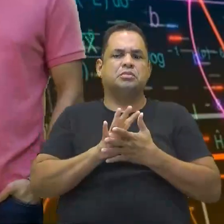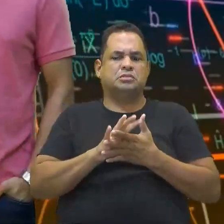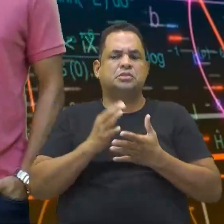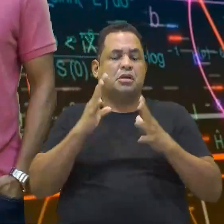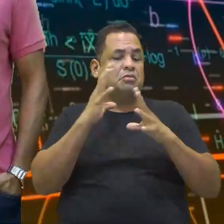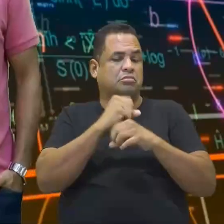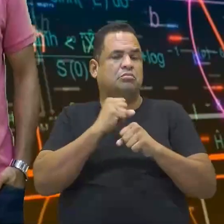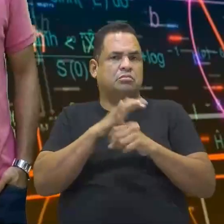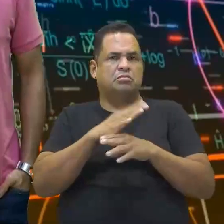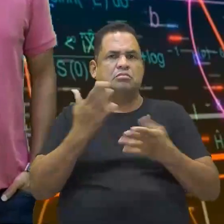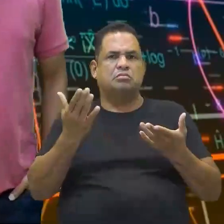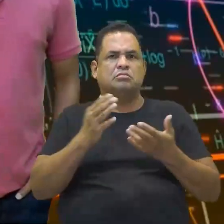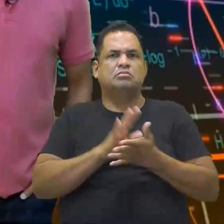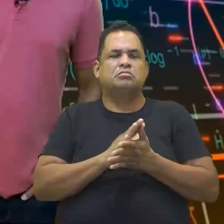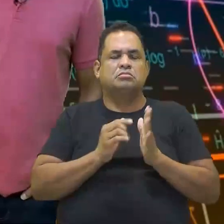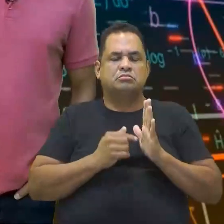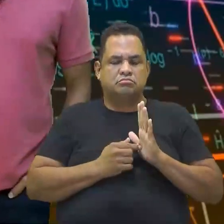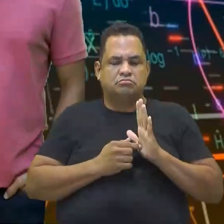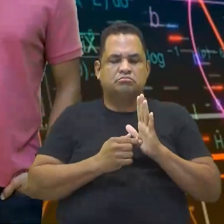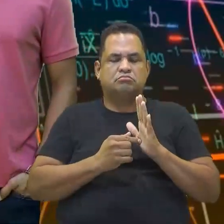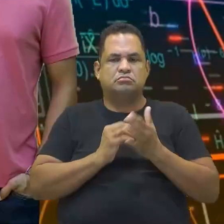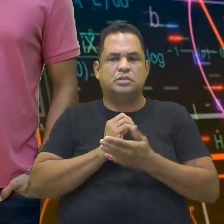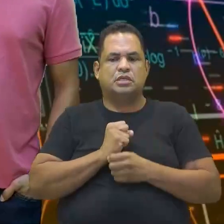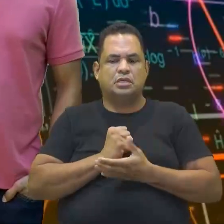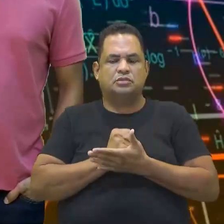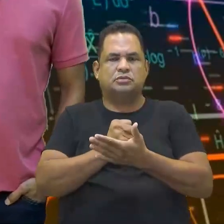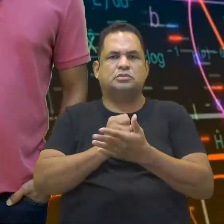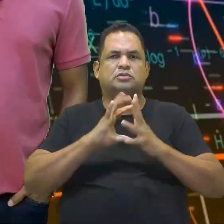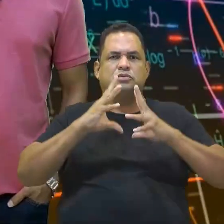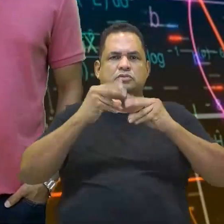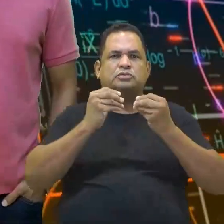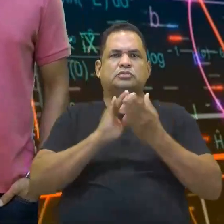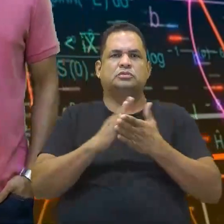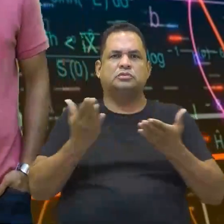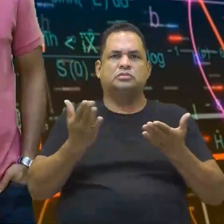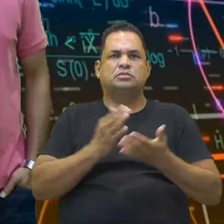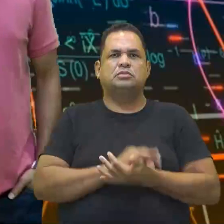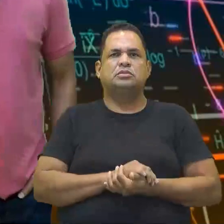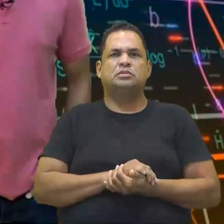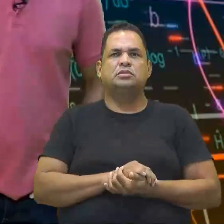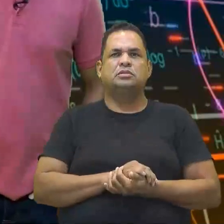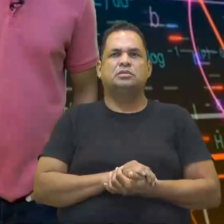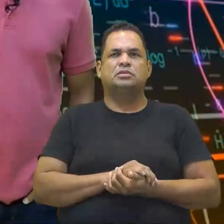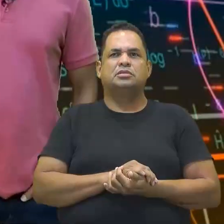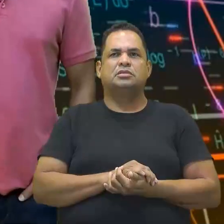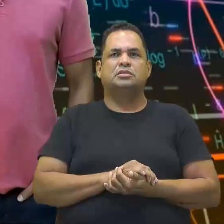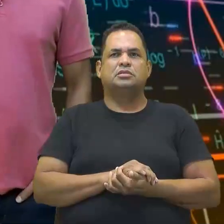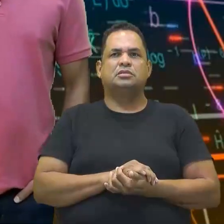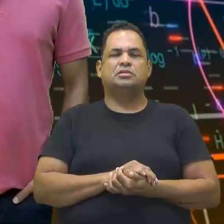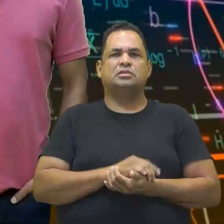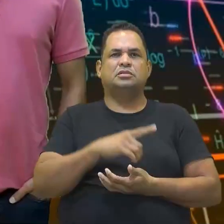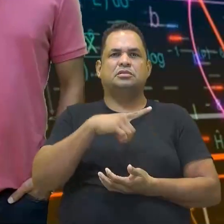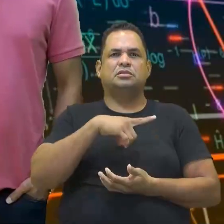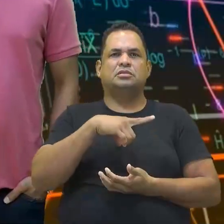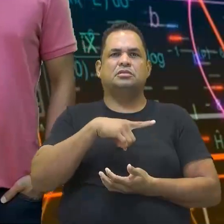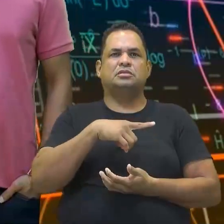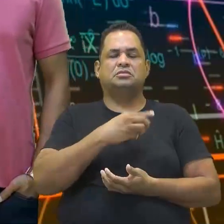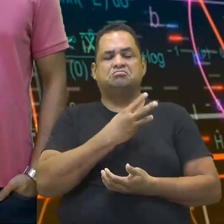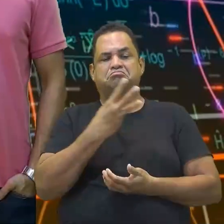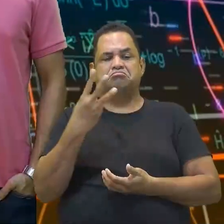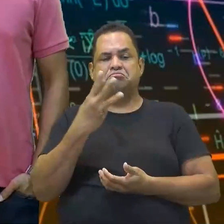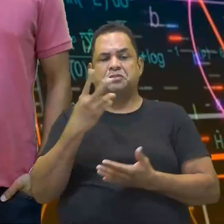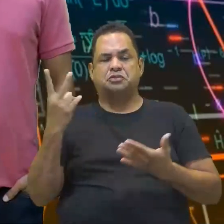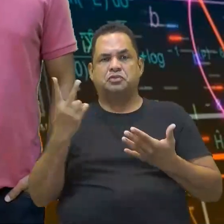VEM vem te ajudando a resolver todas essas situações. VEM. VEM. E, muitas vezes, vem com três situações, né?